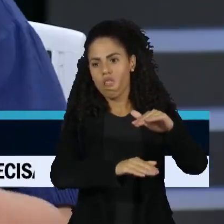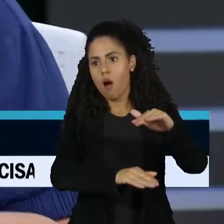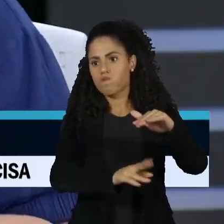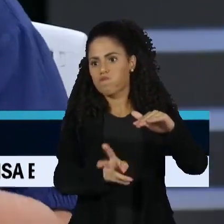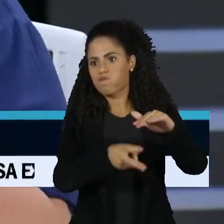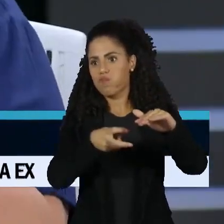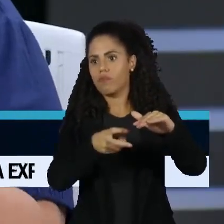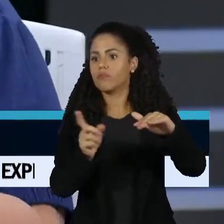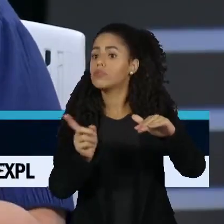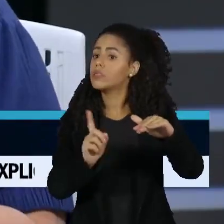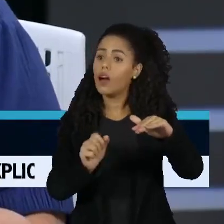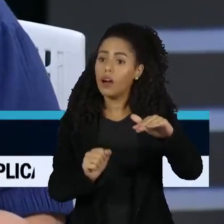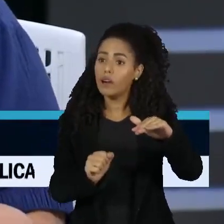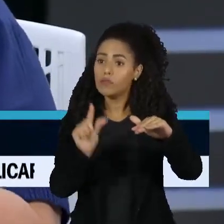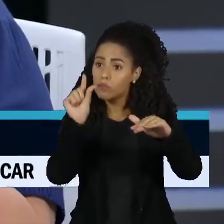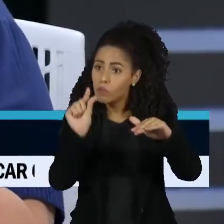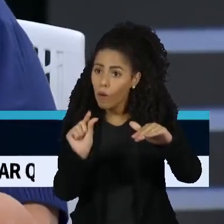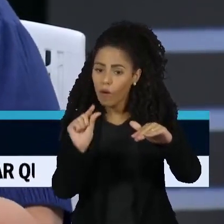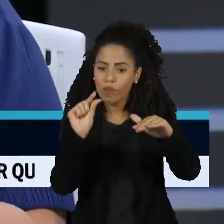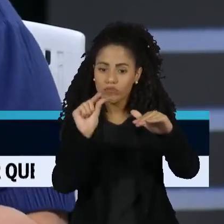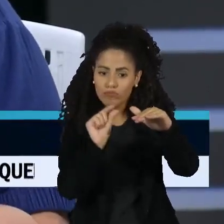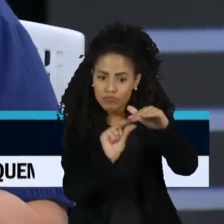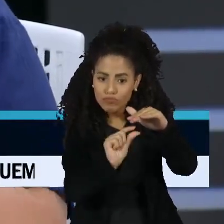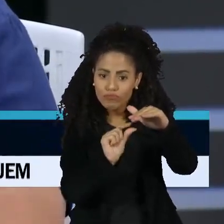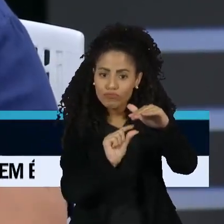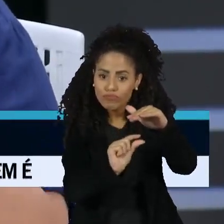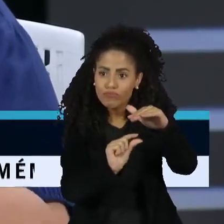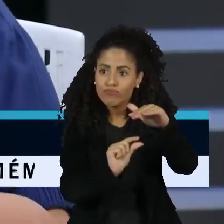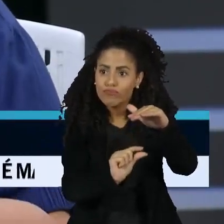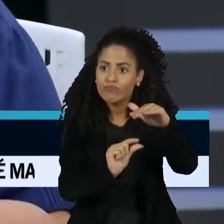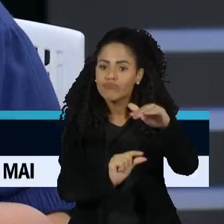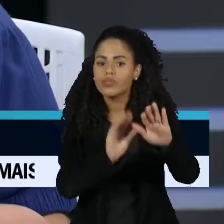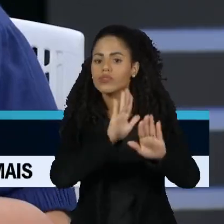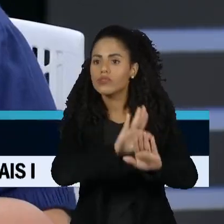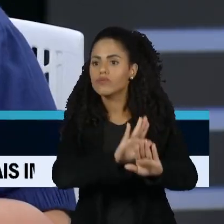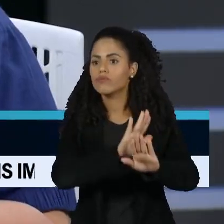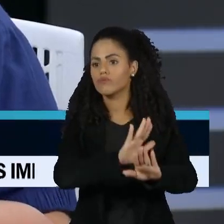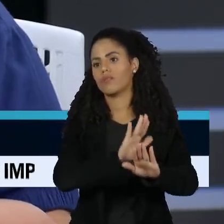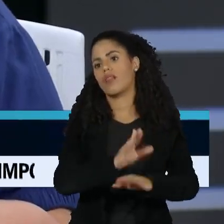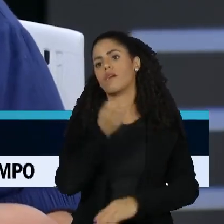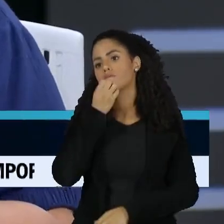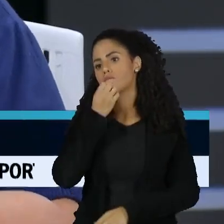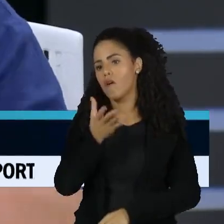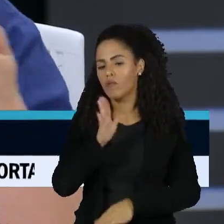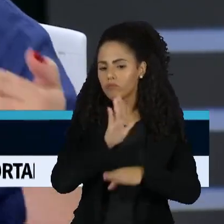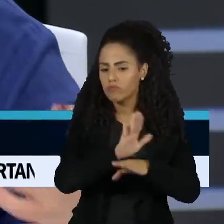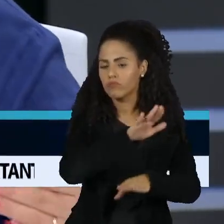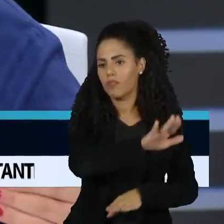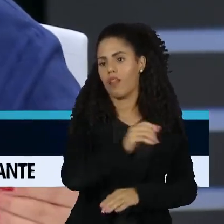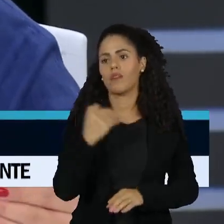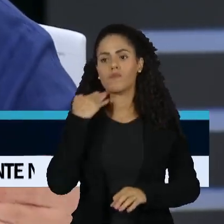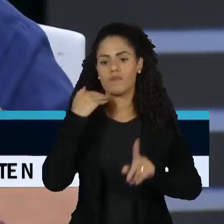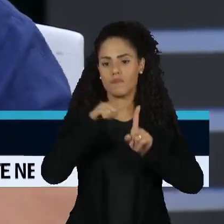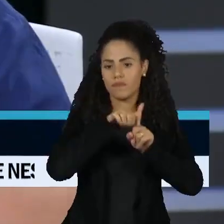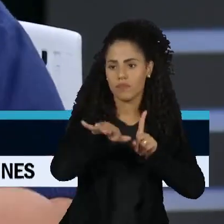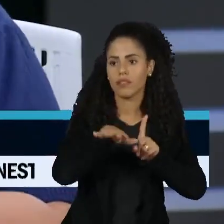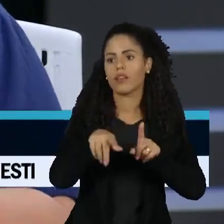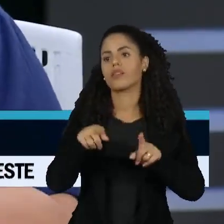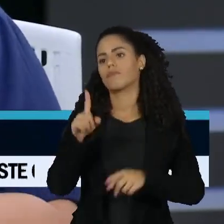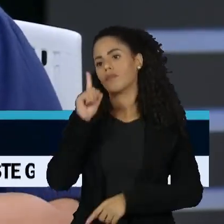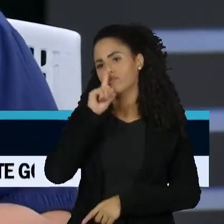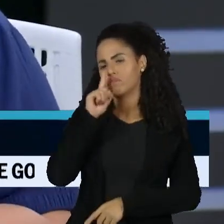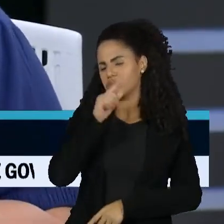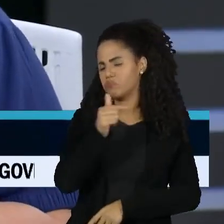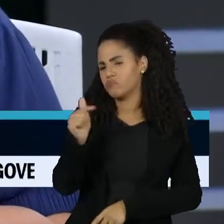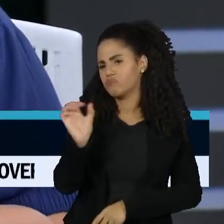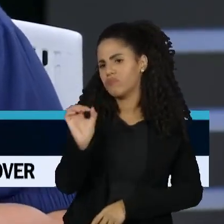você ter um dinheiro que possa ser guardado, capitalizado adequadamente, não perca para a inflação, né? E também não sofra riscos. E o